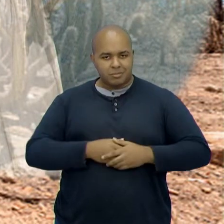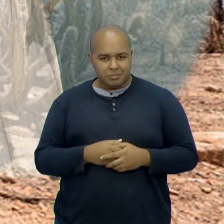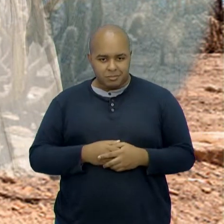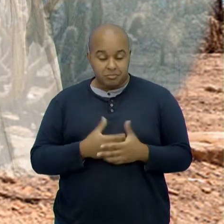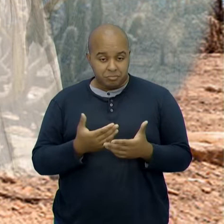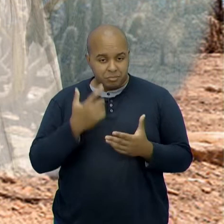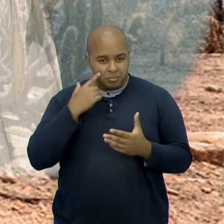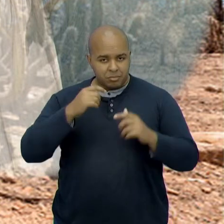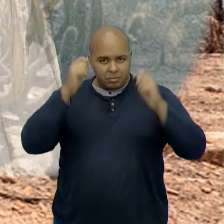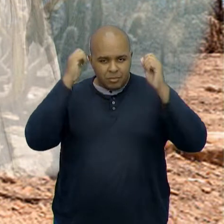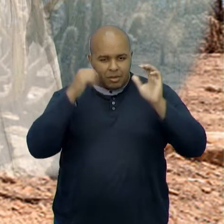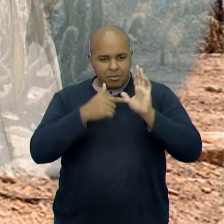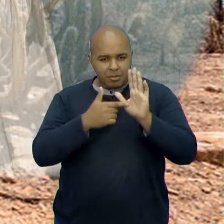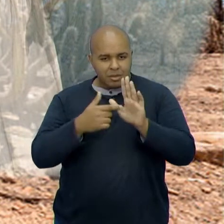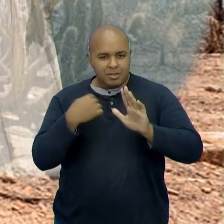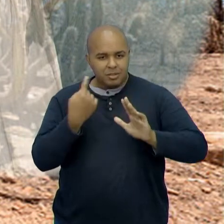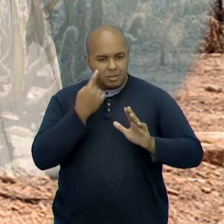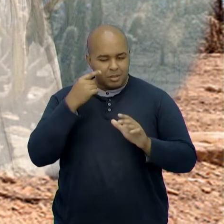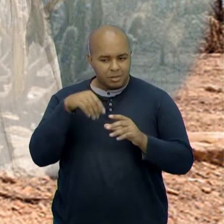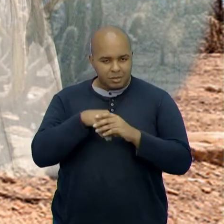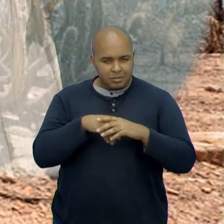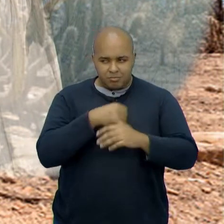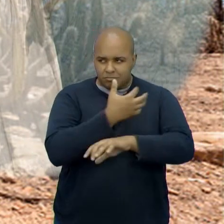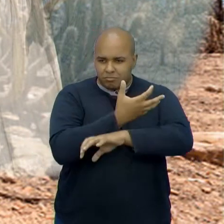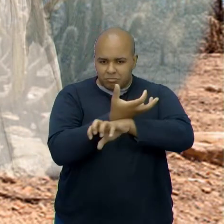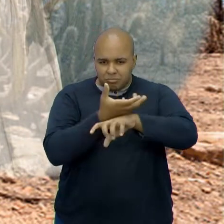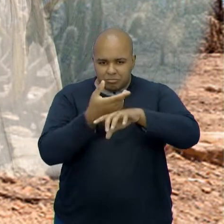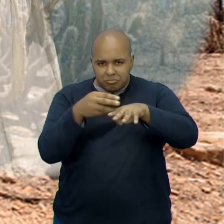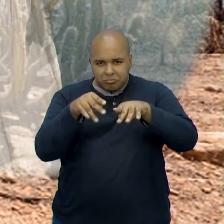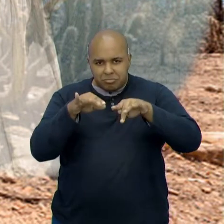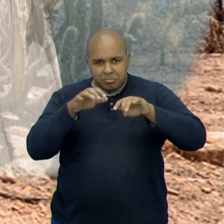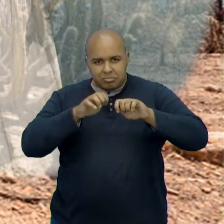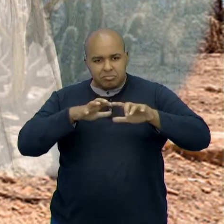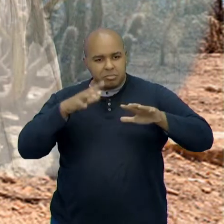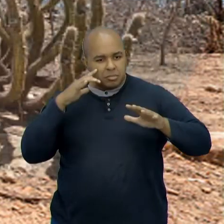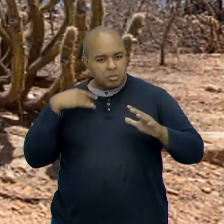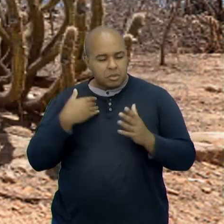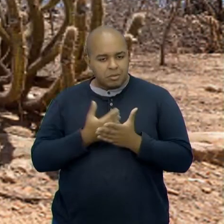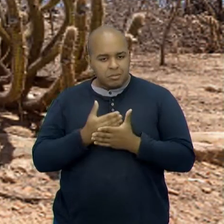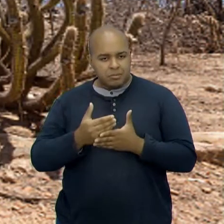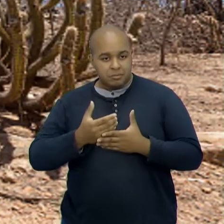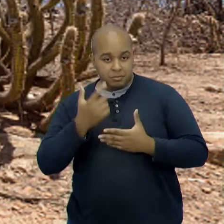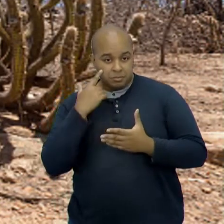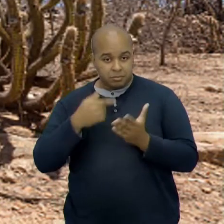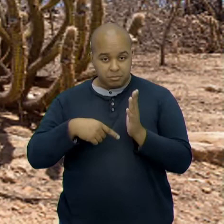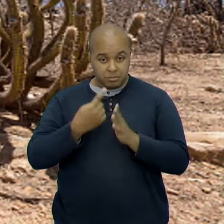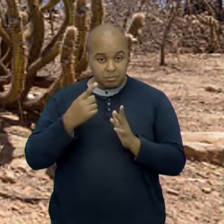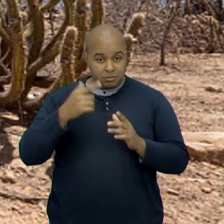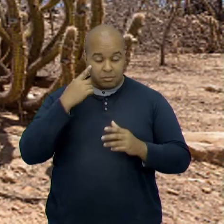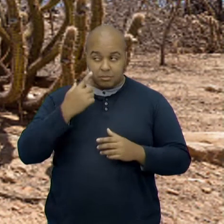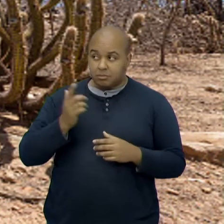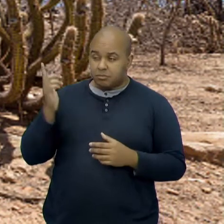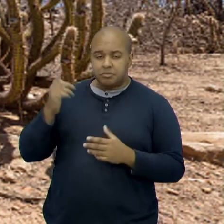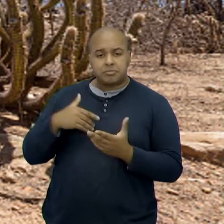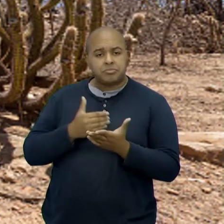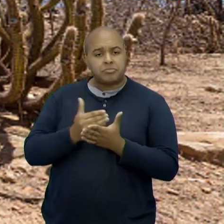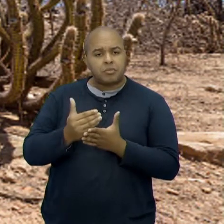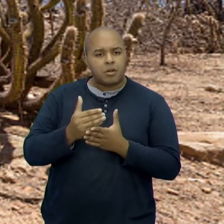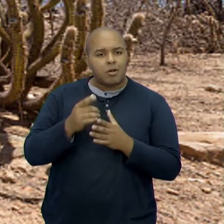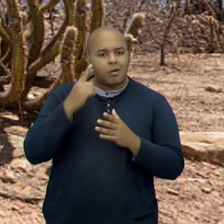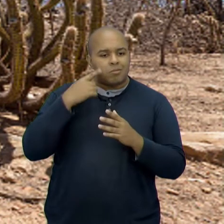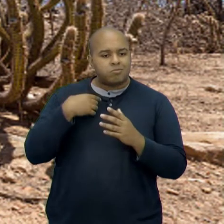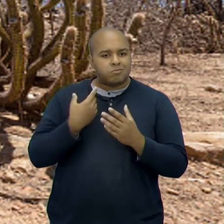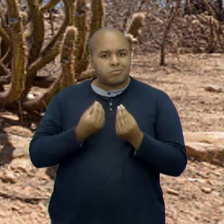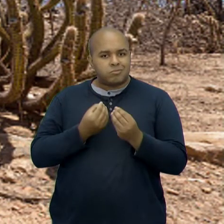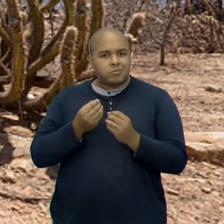bom? E o chapeuzinho é para mostrar que a gente está no deserto. Muito bem. Então, olha lá, começando. A primeira cena é essa, ó. Inicia com